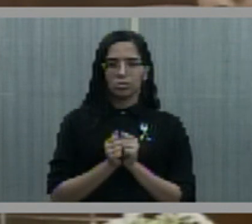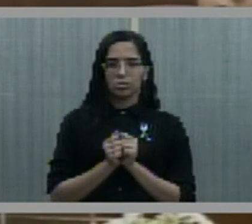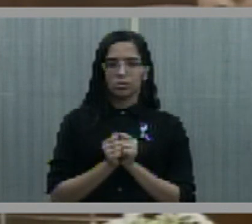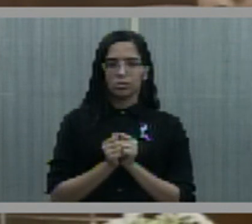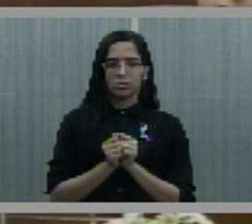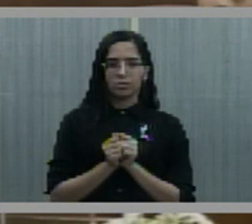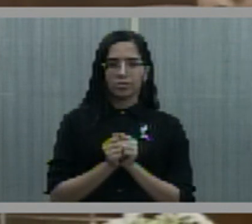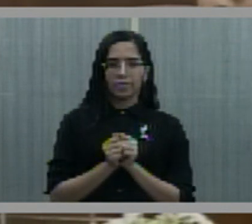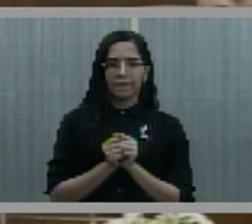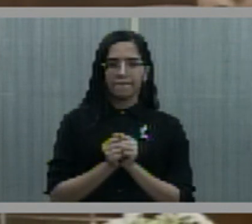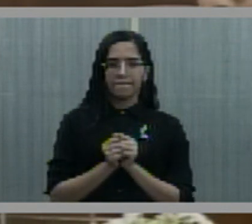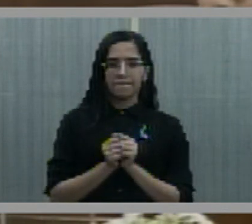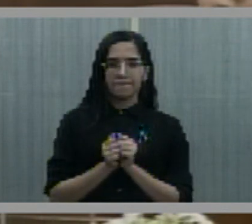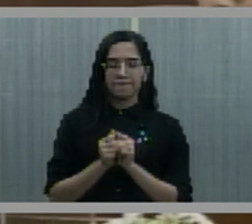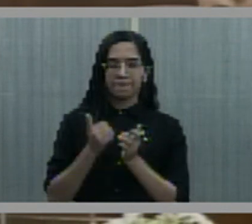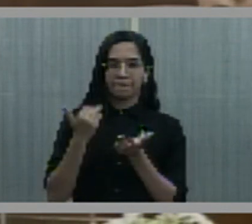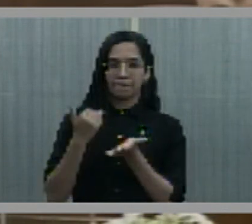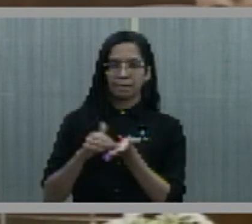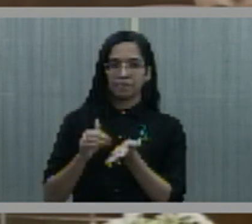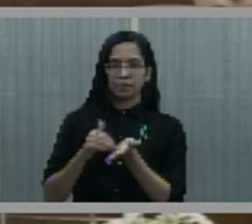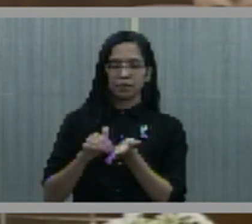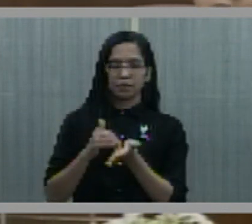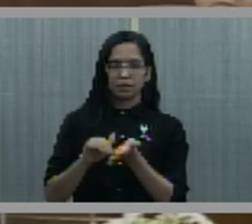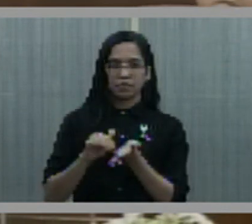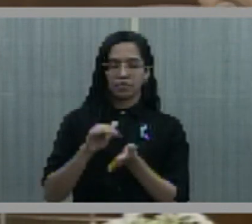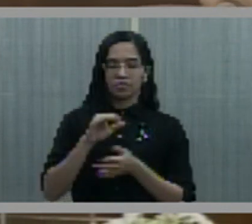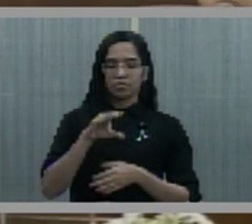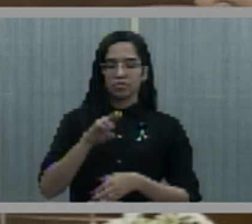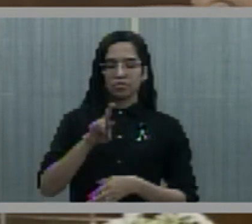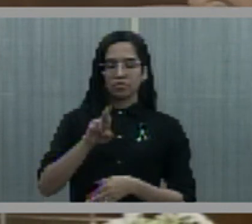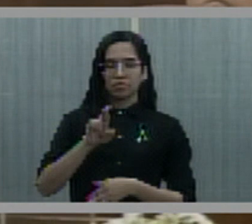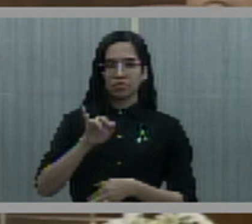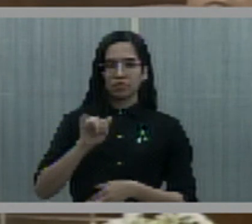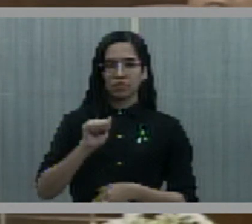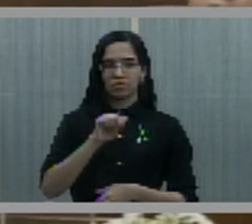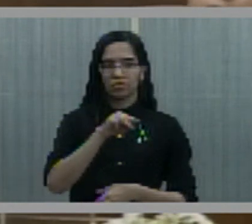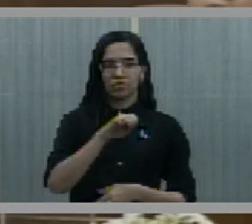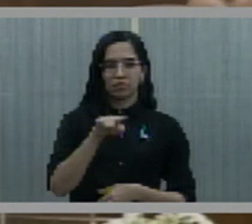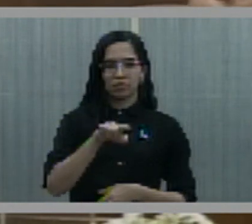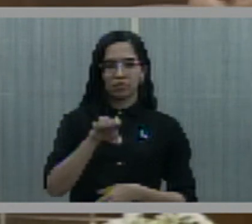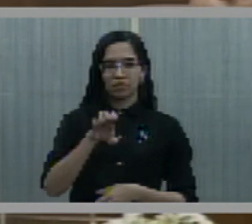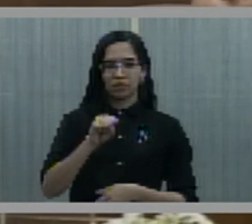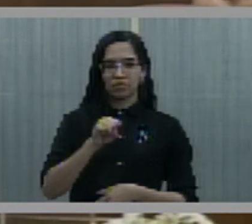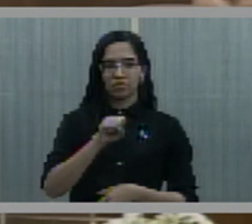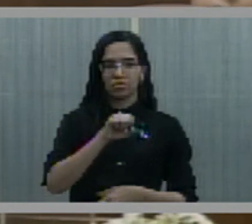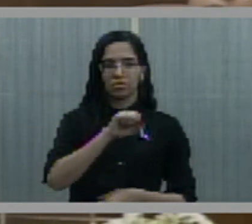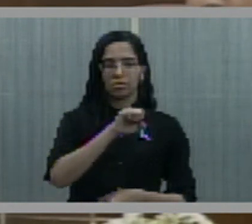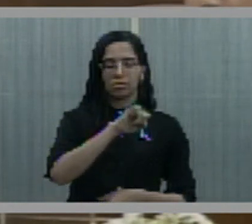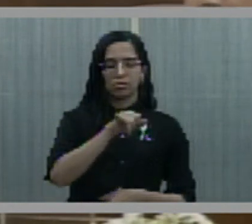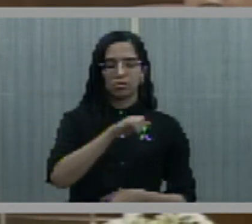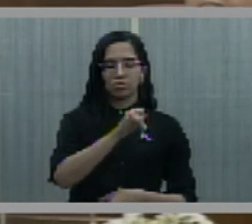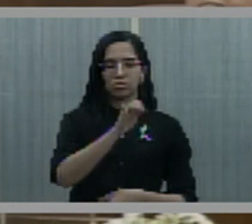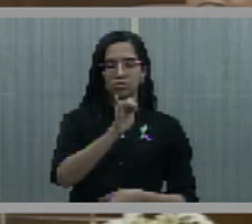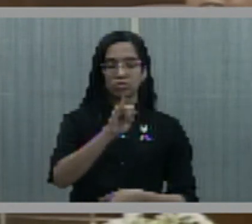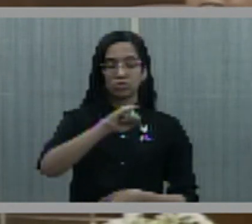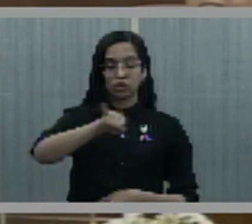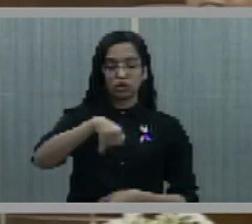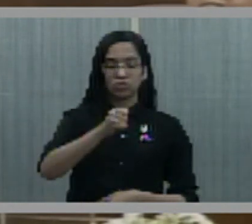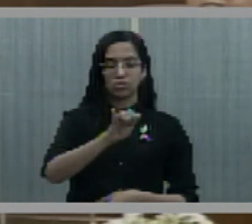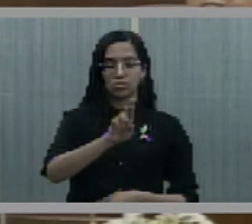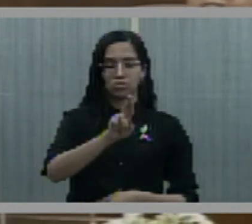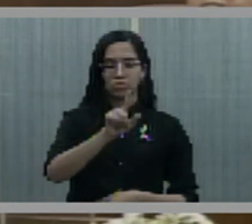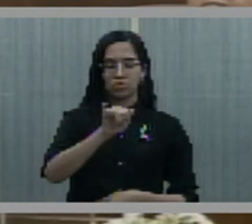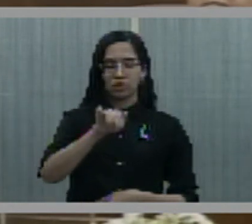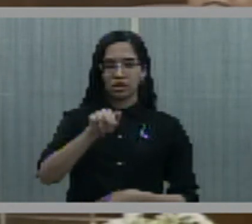formam o secretariado da Cúria, Mercedes, Elias, Juliana e Meire, que muito mais que